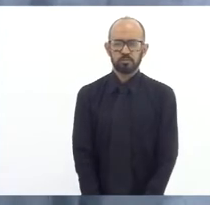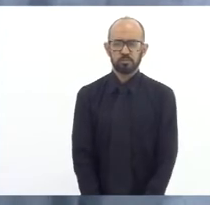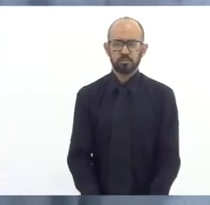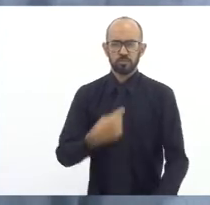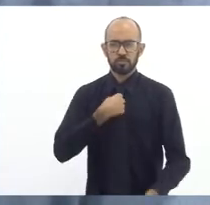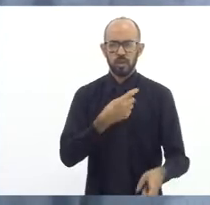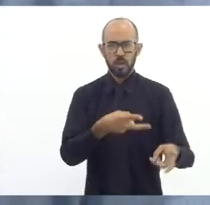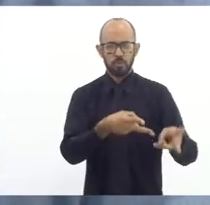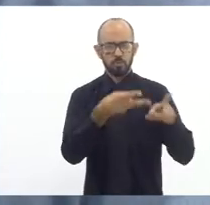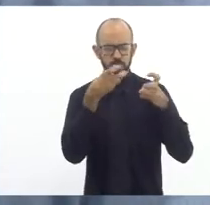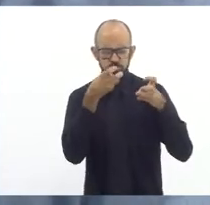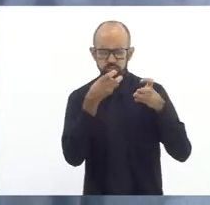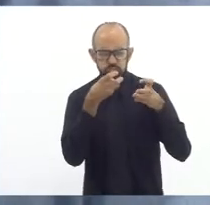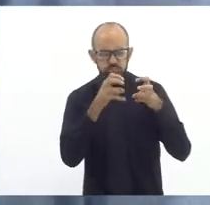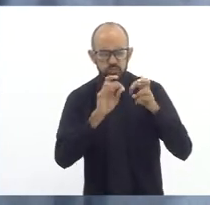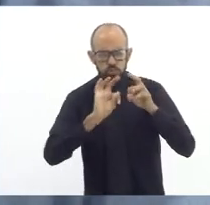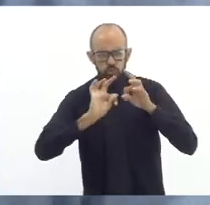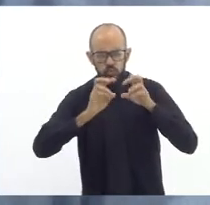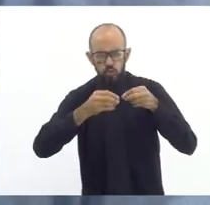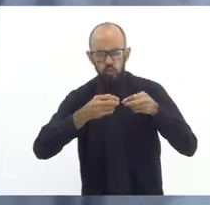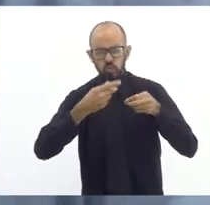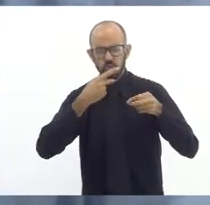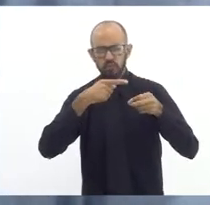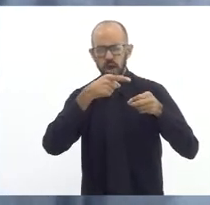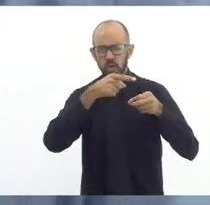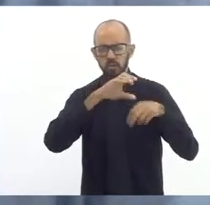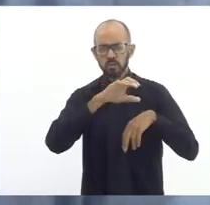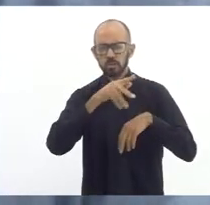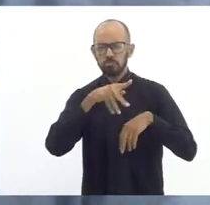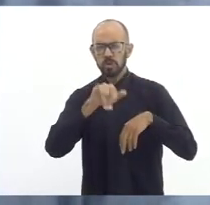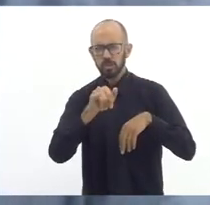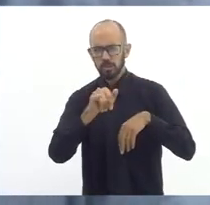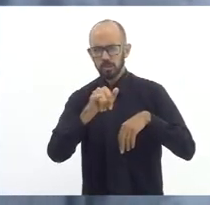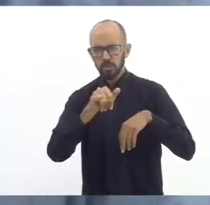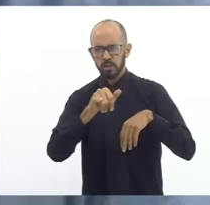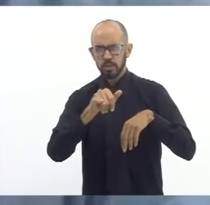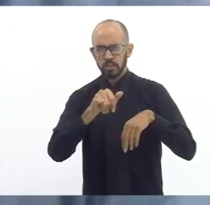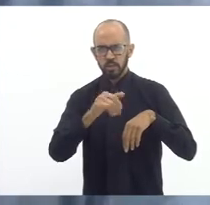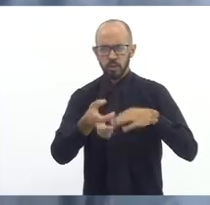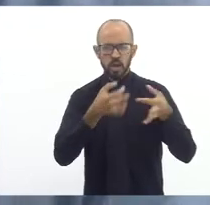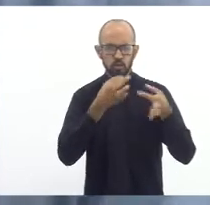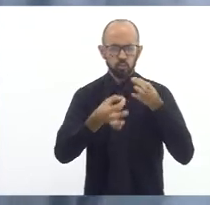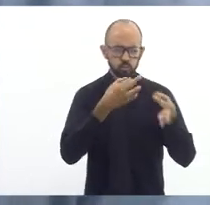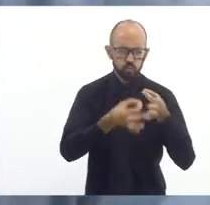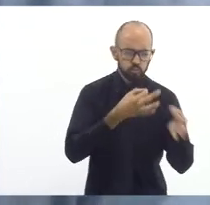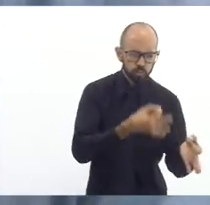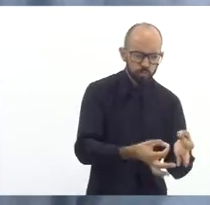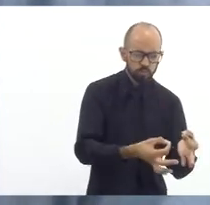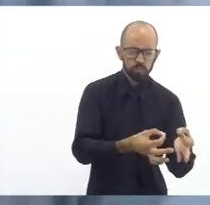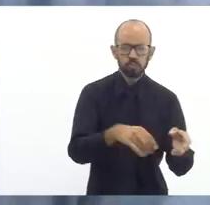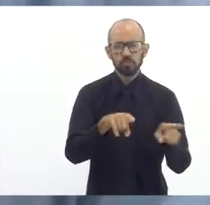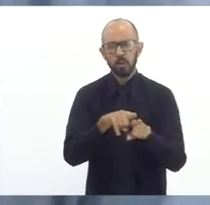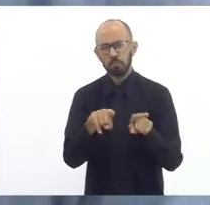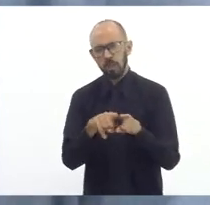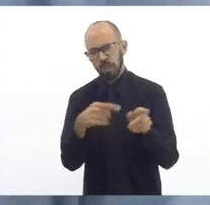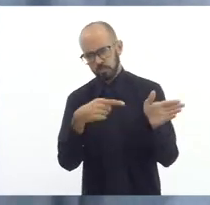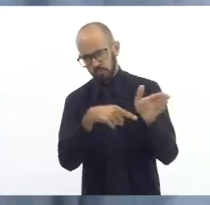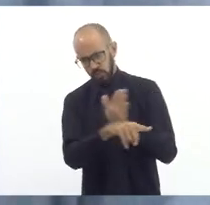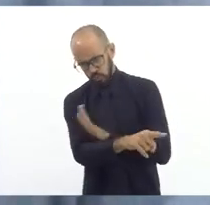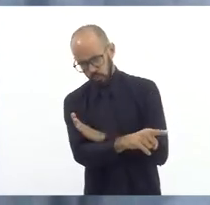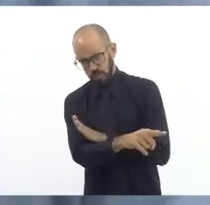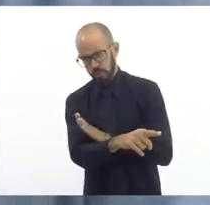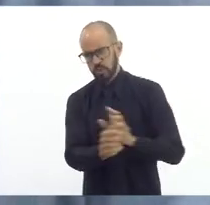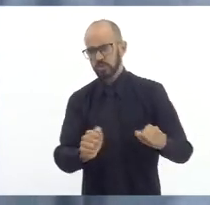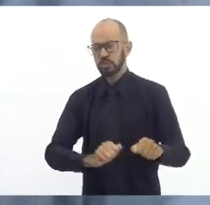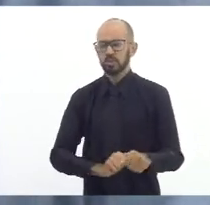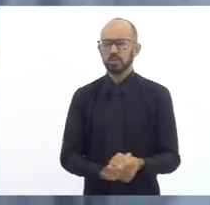Observei atentamente essa CPI, os dados, os questionamentos, que são